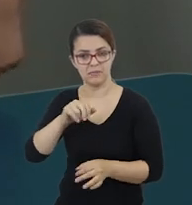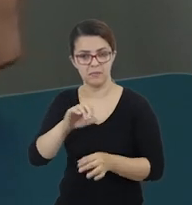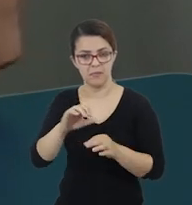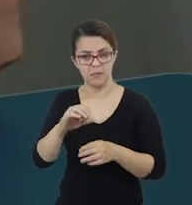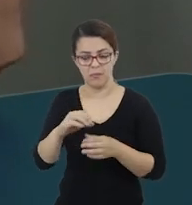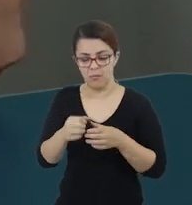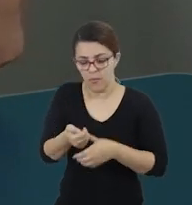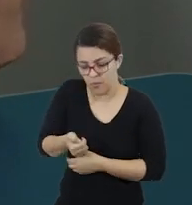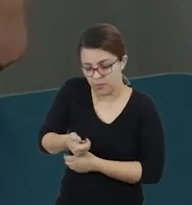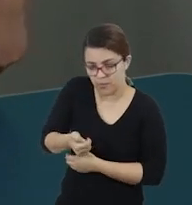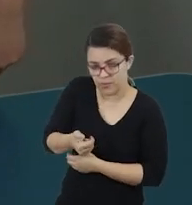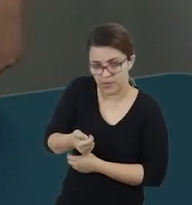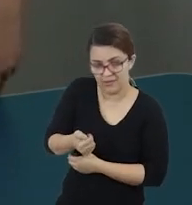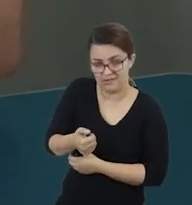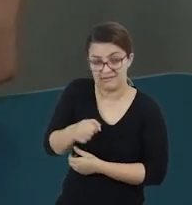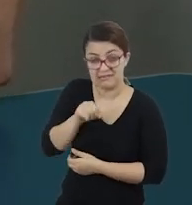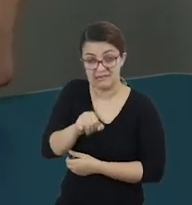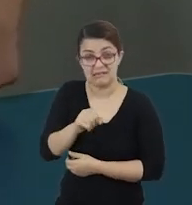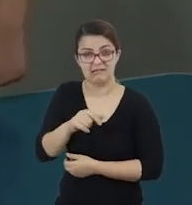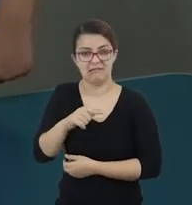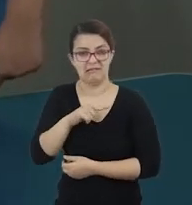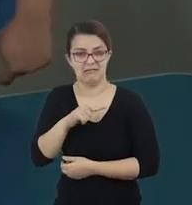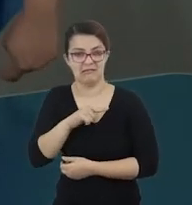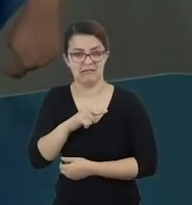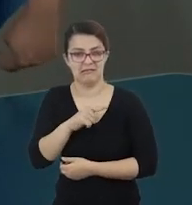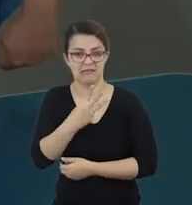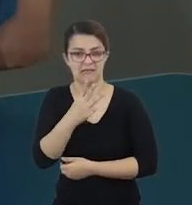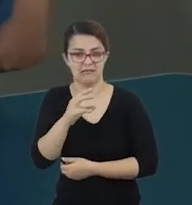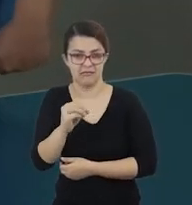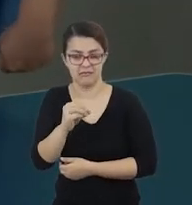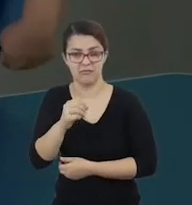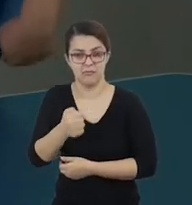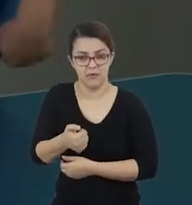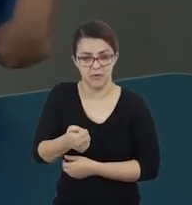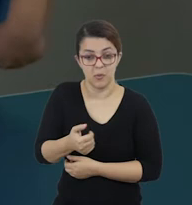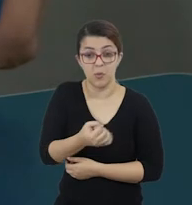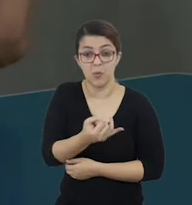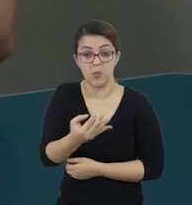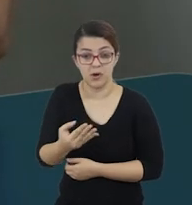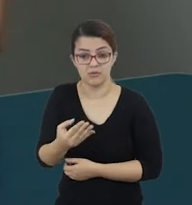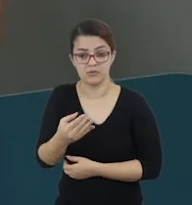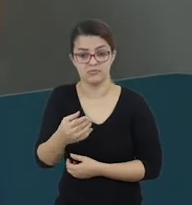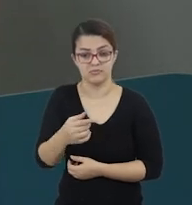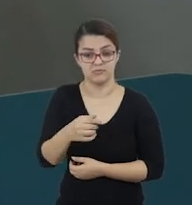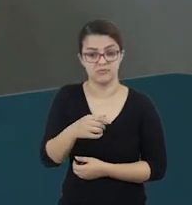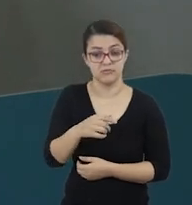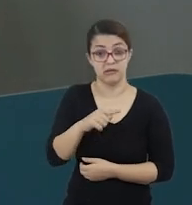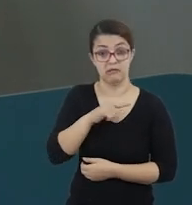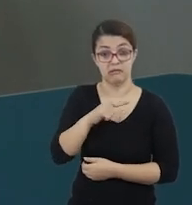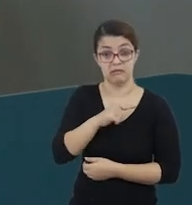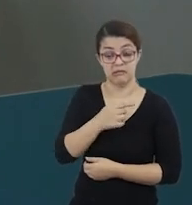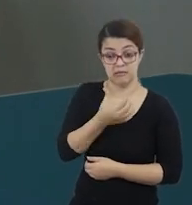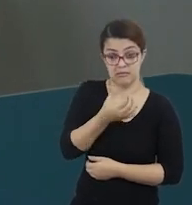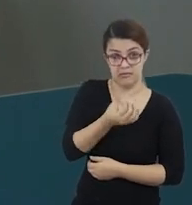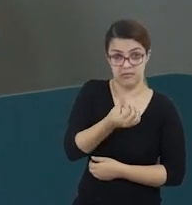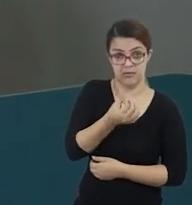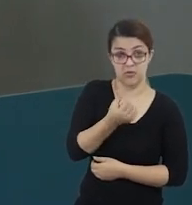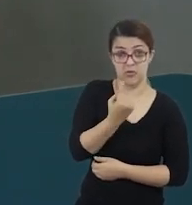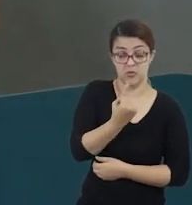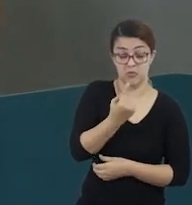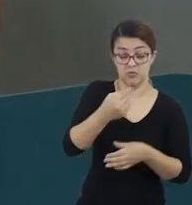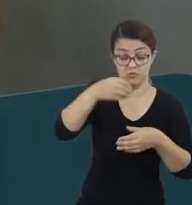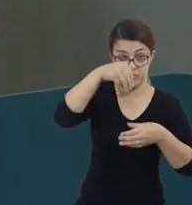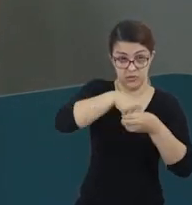um. Se ele tem 30 bolinhas, quantos pacotinhos ele precisa? Então ele tem 6 bolinhas por